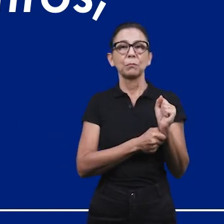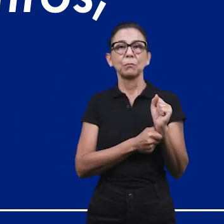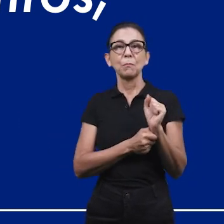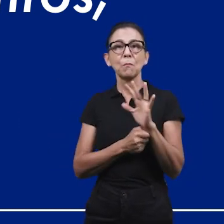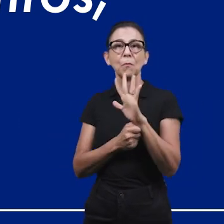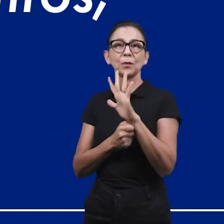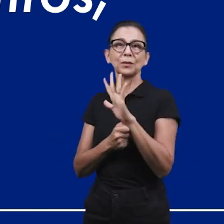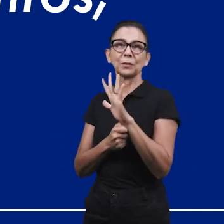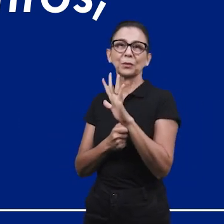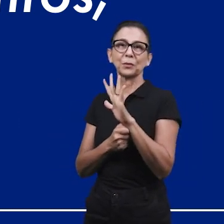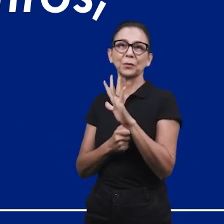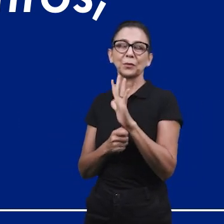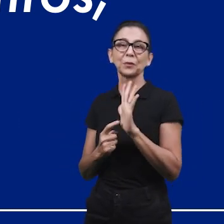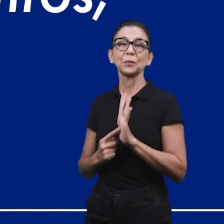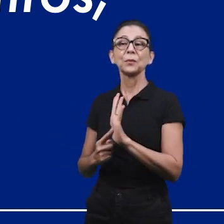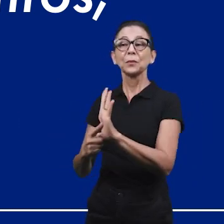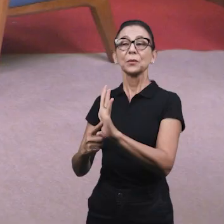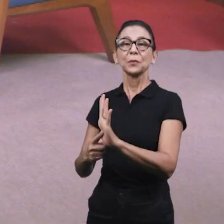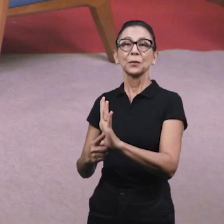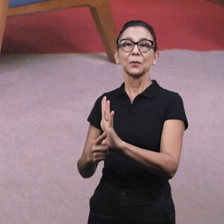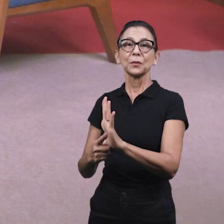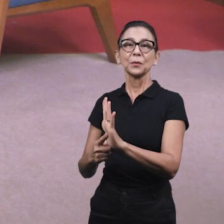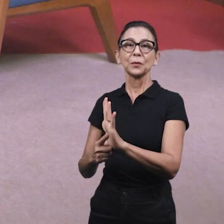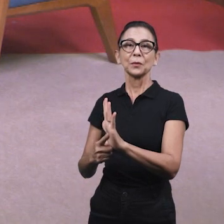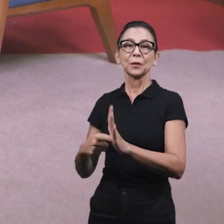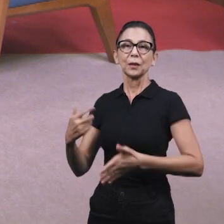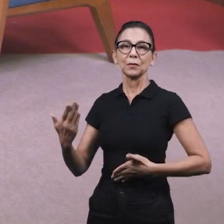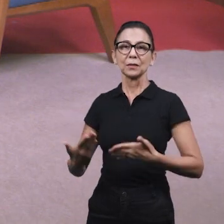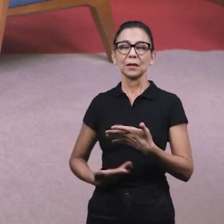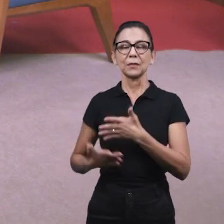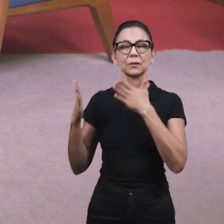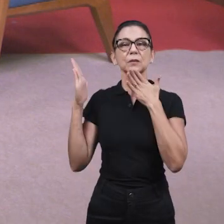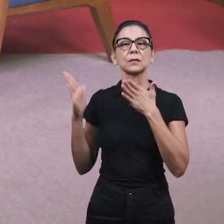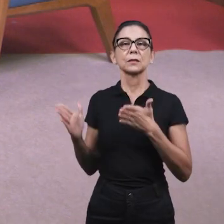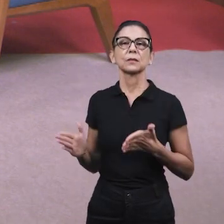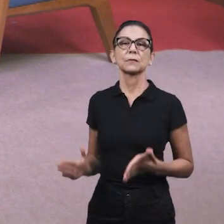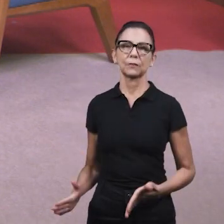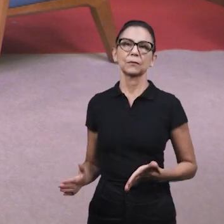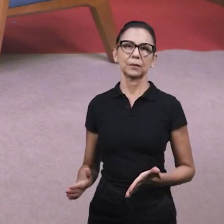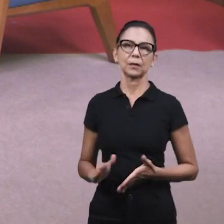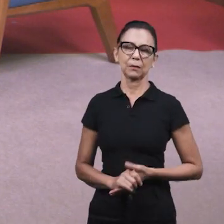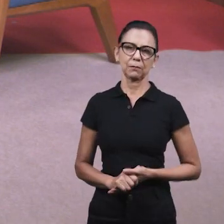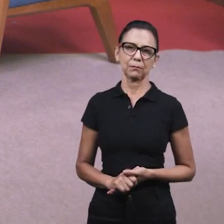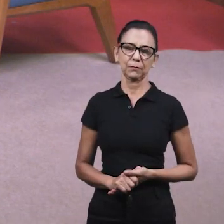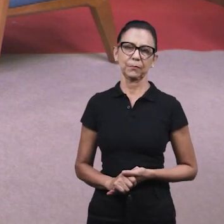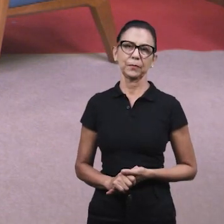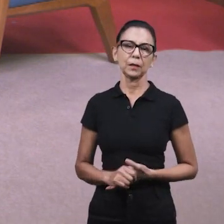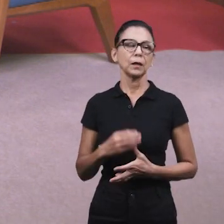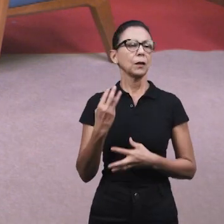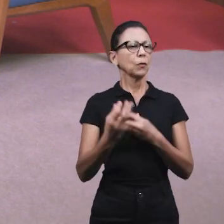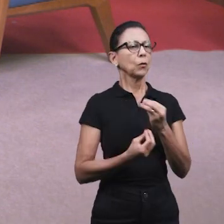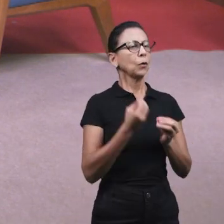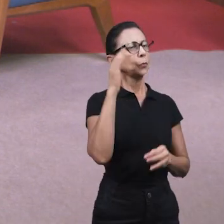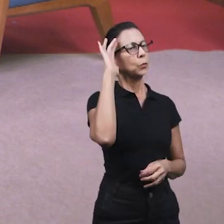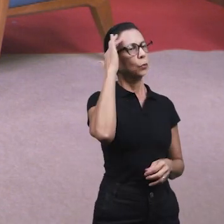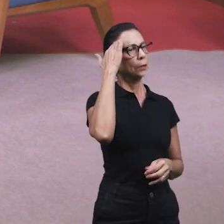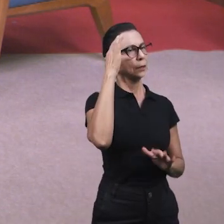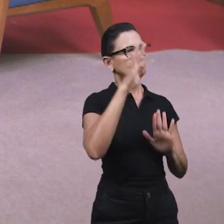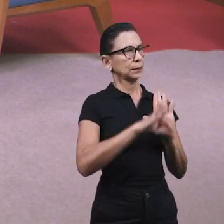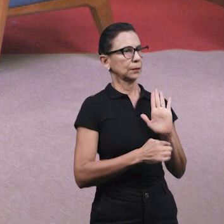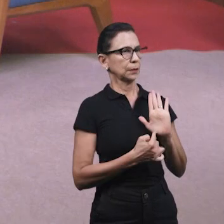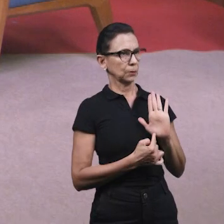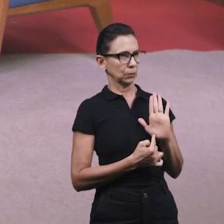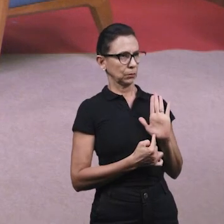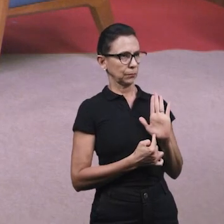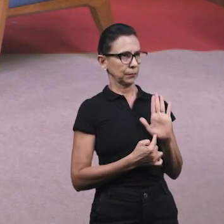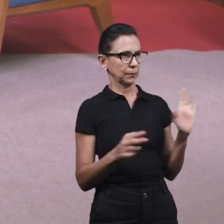manifesto aos seus santos. Qual é o entendimento que a gente pode ter desse texto relacionado àquilo que